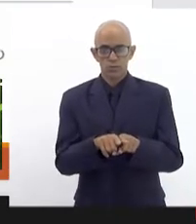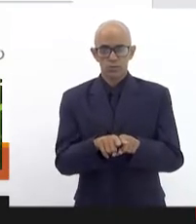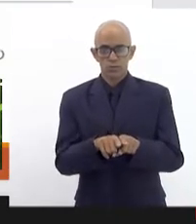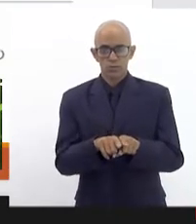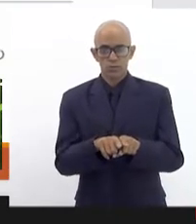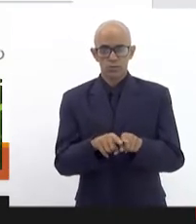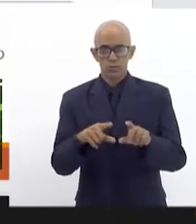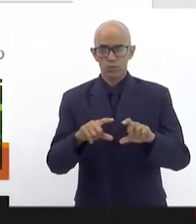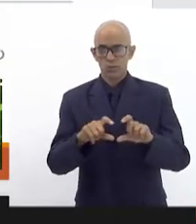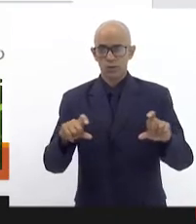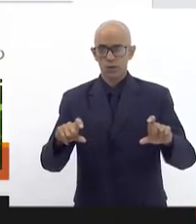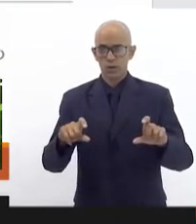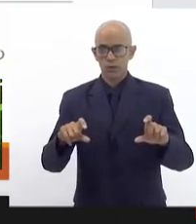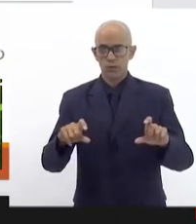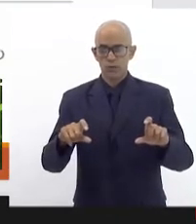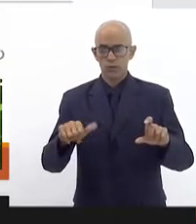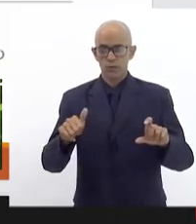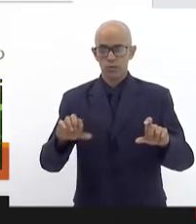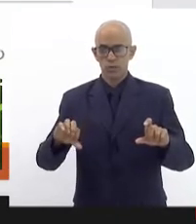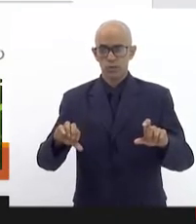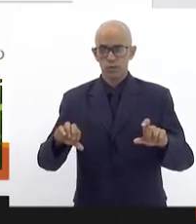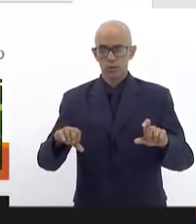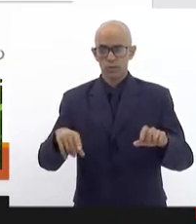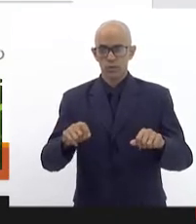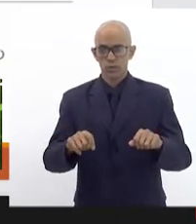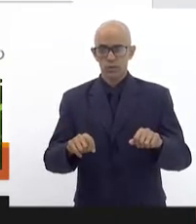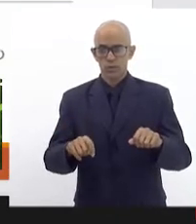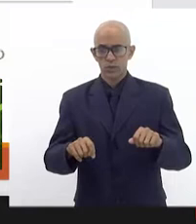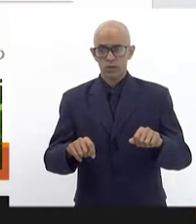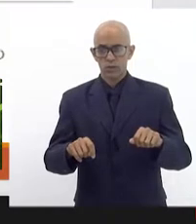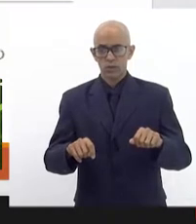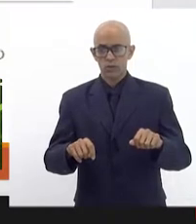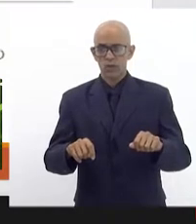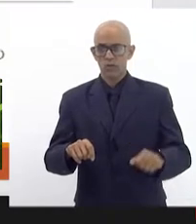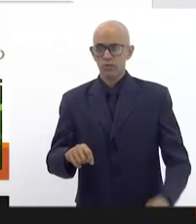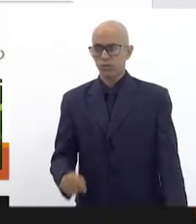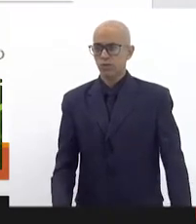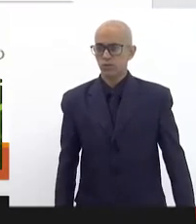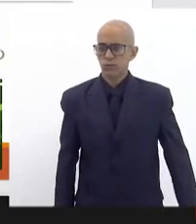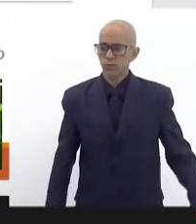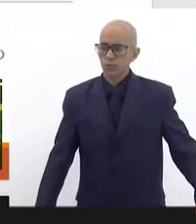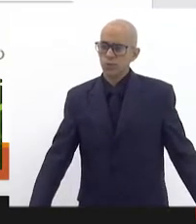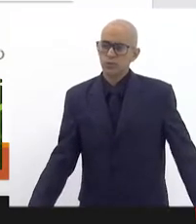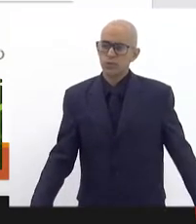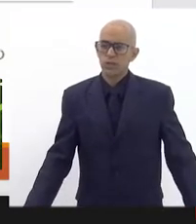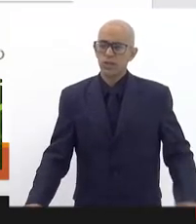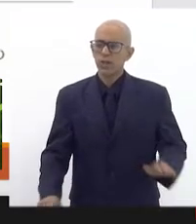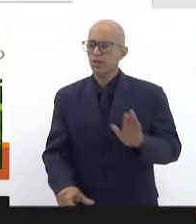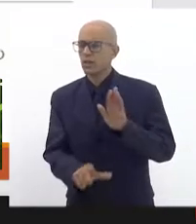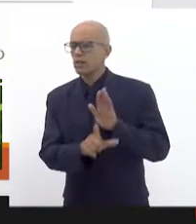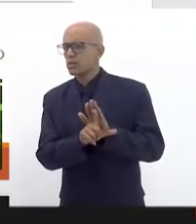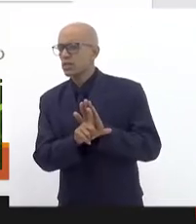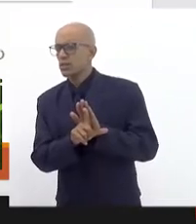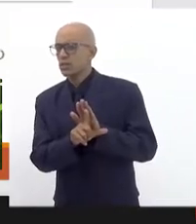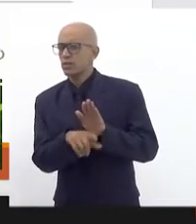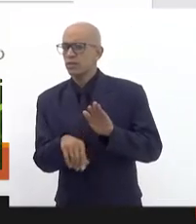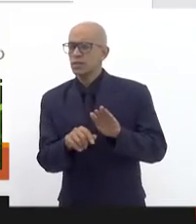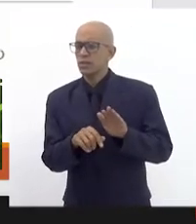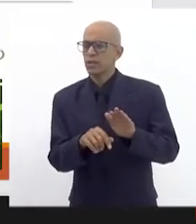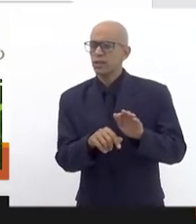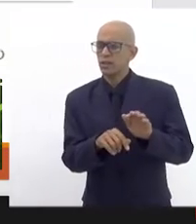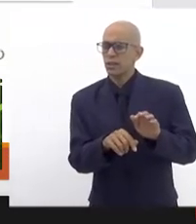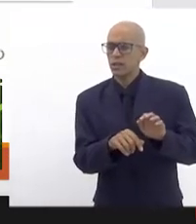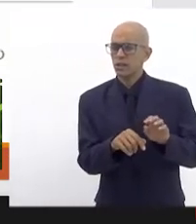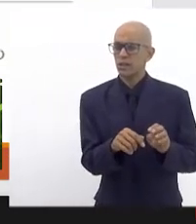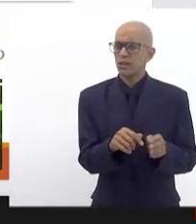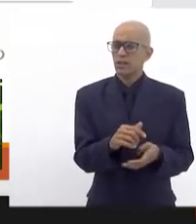278/2019, né? Umas legislações recentes aprovadas por alguns estados, notadamente Rio Grande do Sul e a Bahia, né?